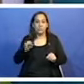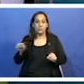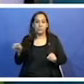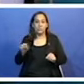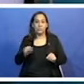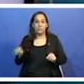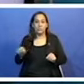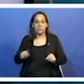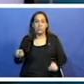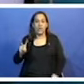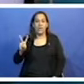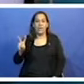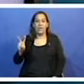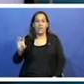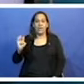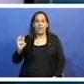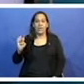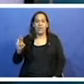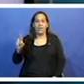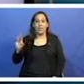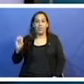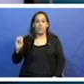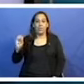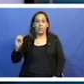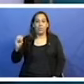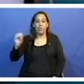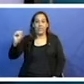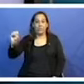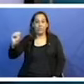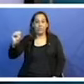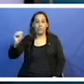essa primeira estrofe. Vamos lá?